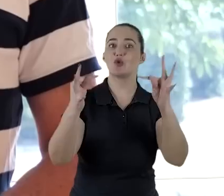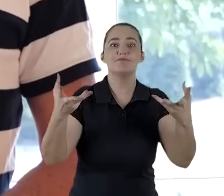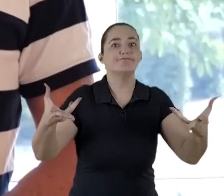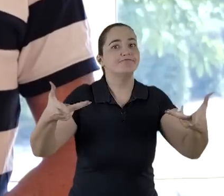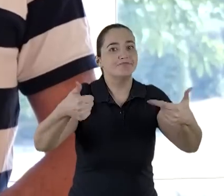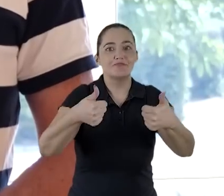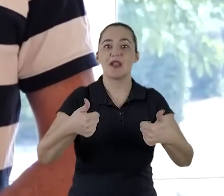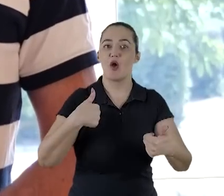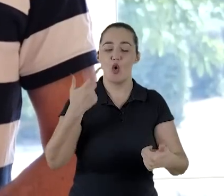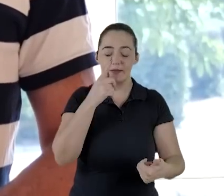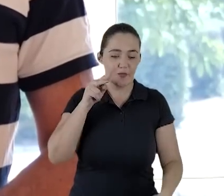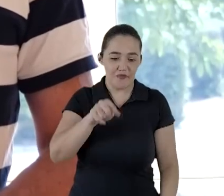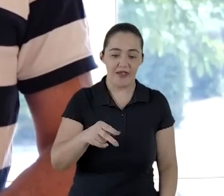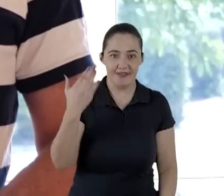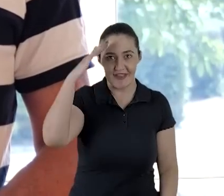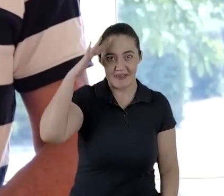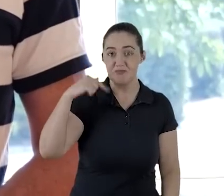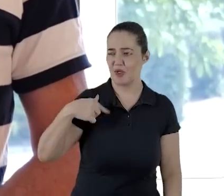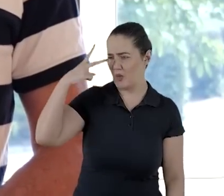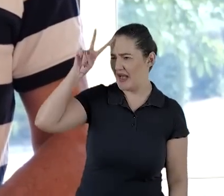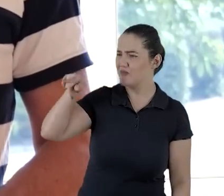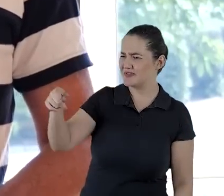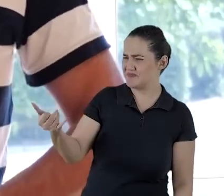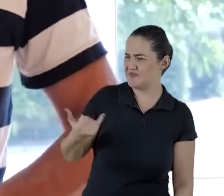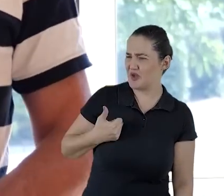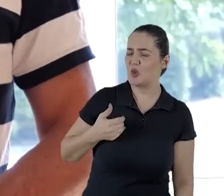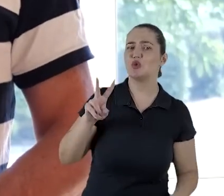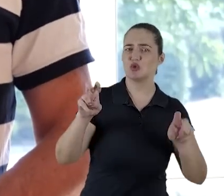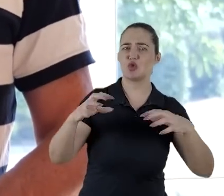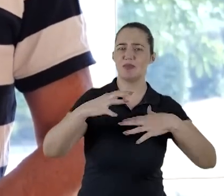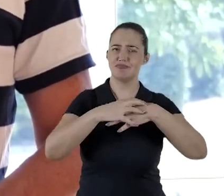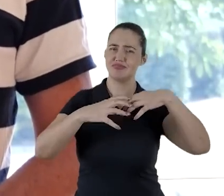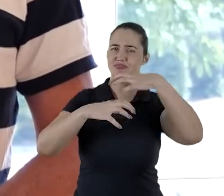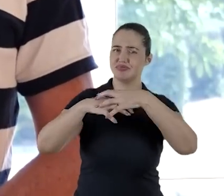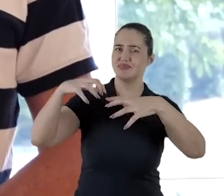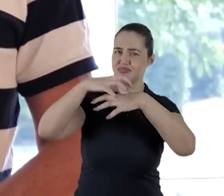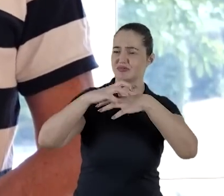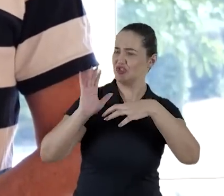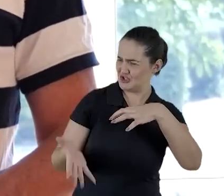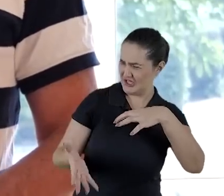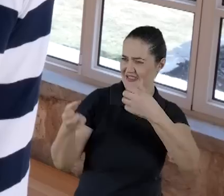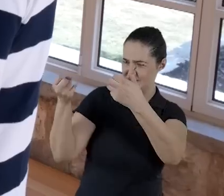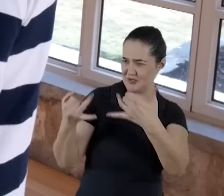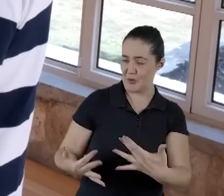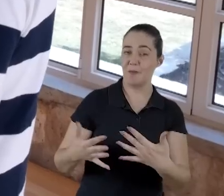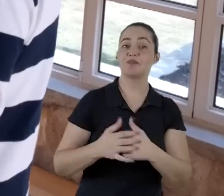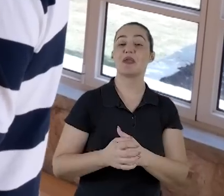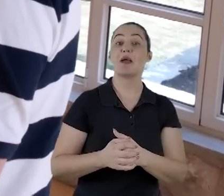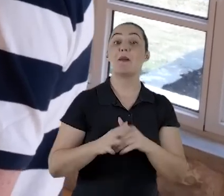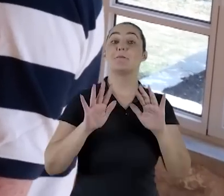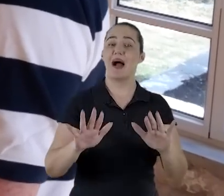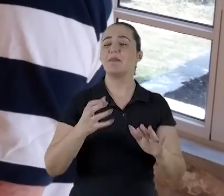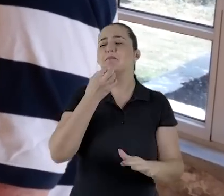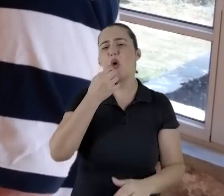muito didático. Aliás, eu me lembro até de uma parte aqui, já que você mencionou a estratigrafia, nós já fizemos referência a ela em outros programas,